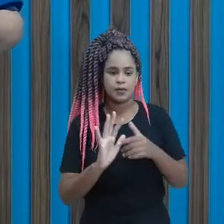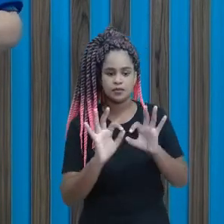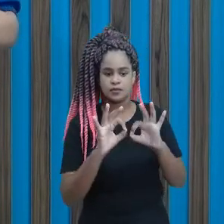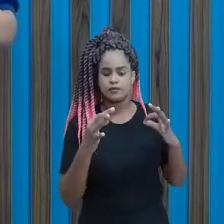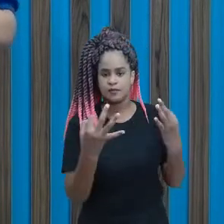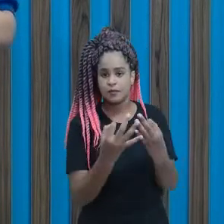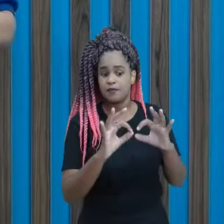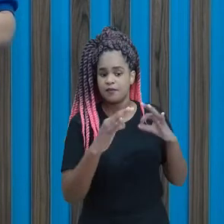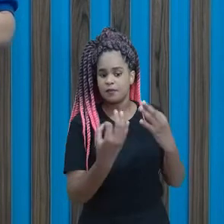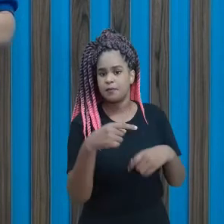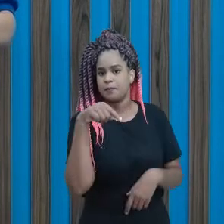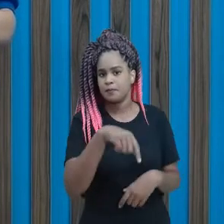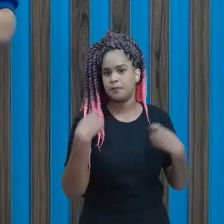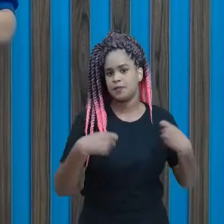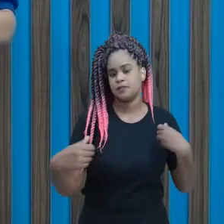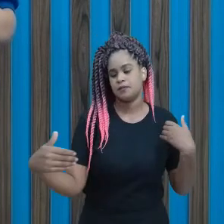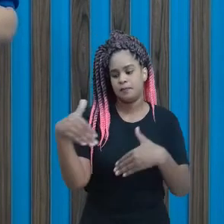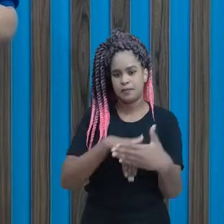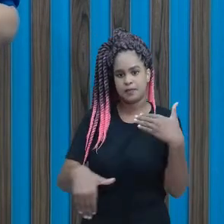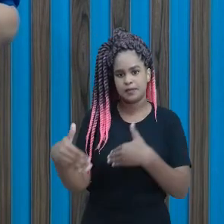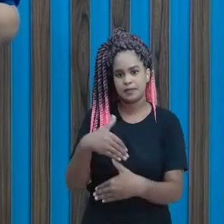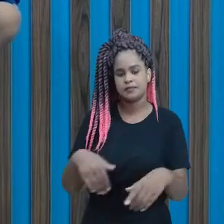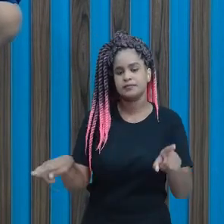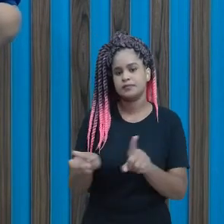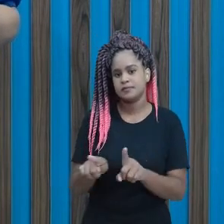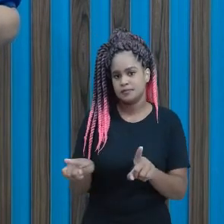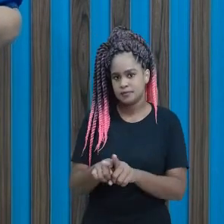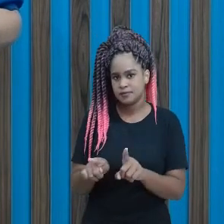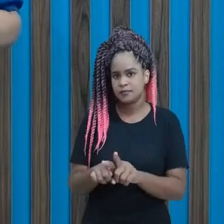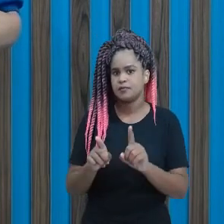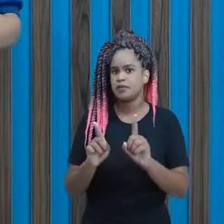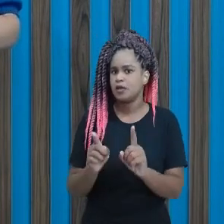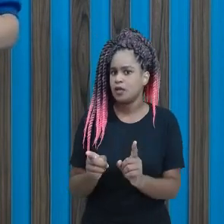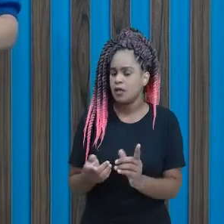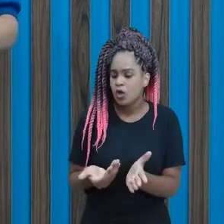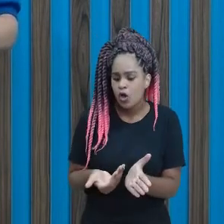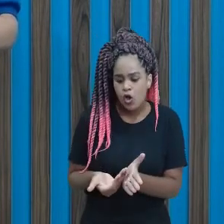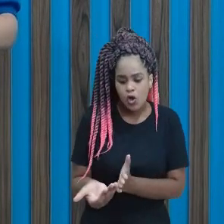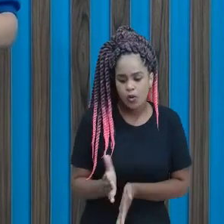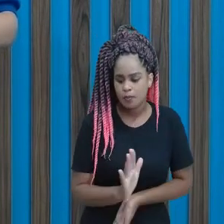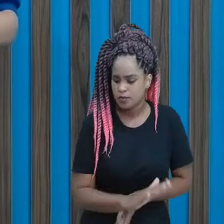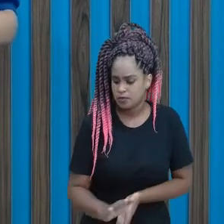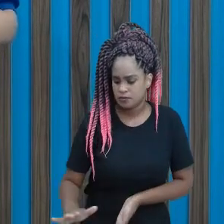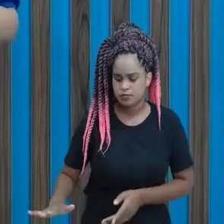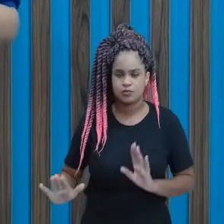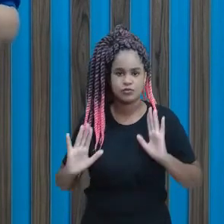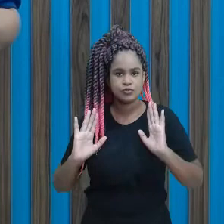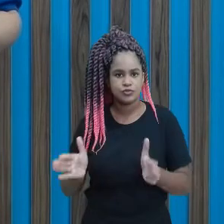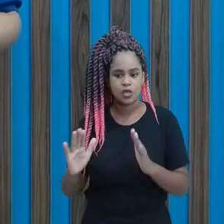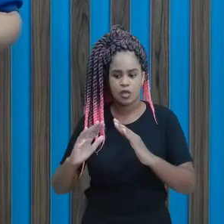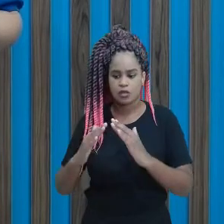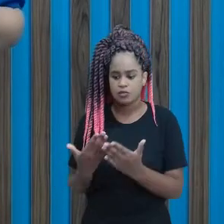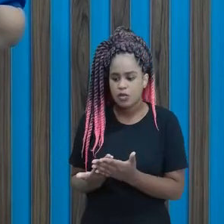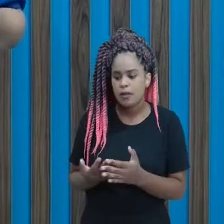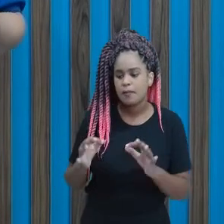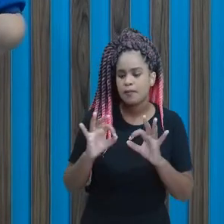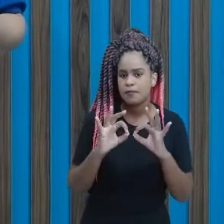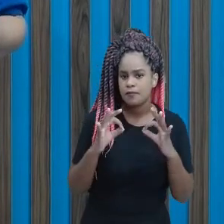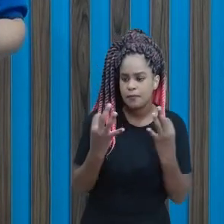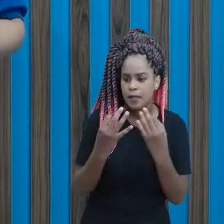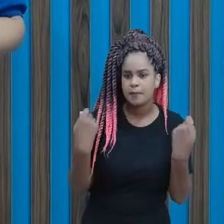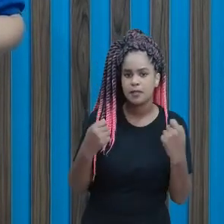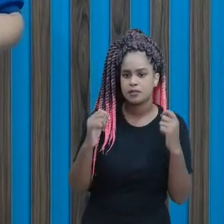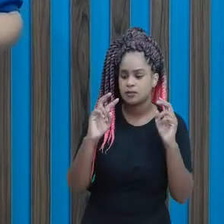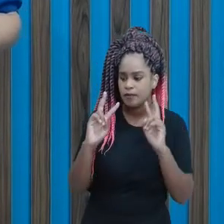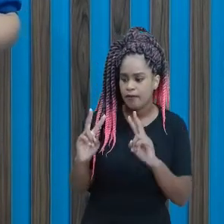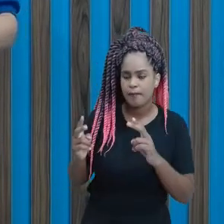família participe, não é, desde o início da sua escolarização, com toda essa questão dos sinais, do